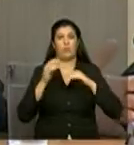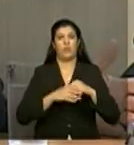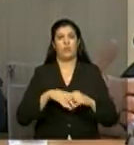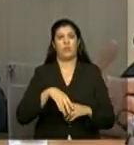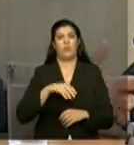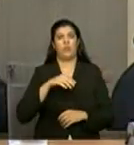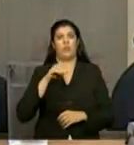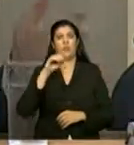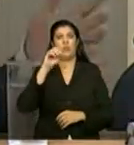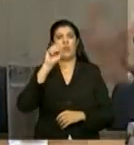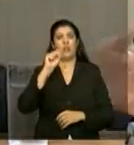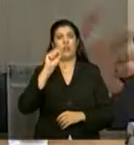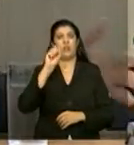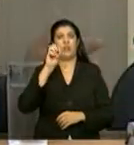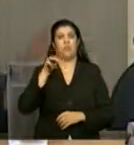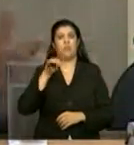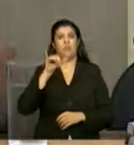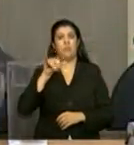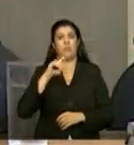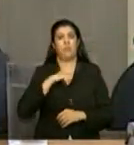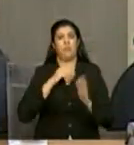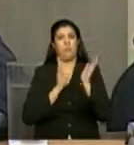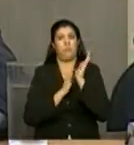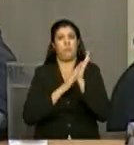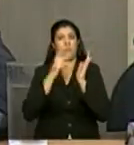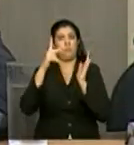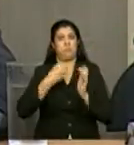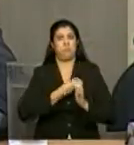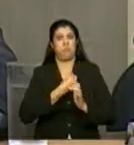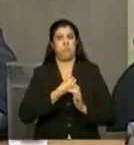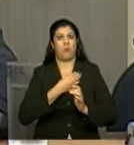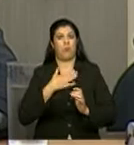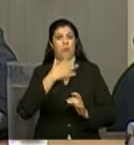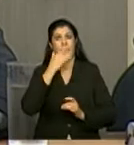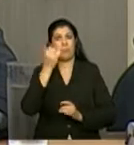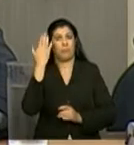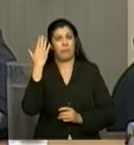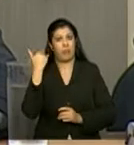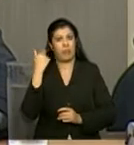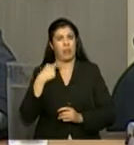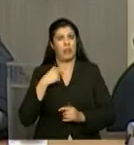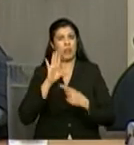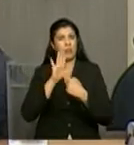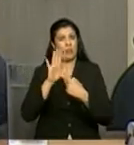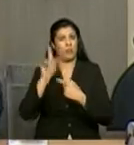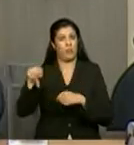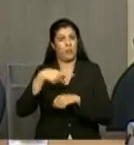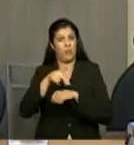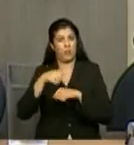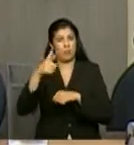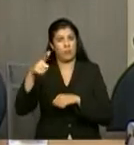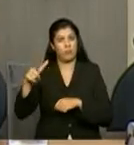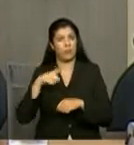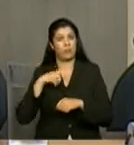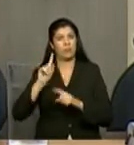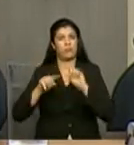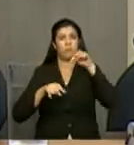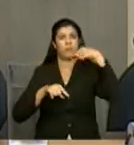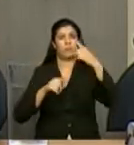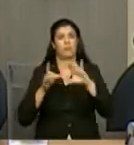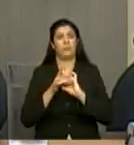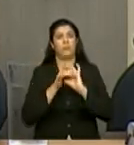no exílio então é um somatório de de circunstâncias depoimentos posteriormente a